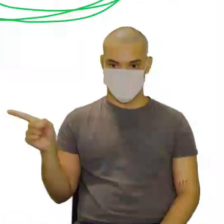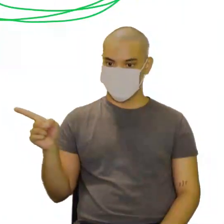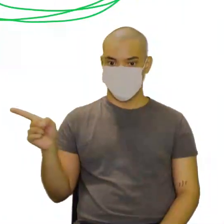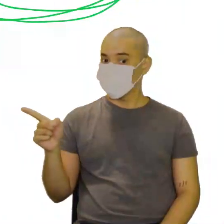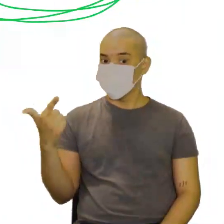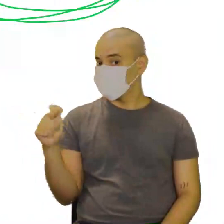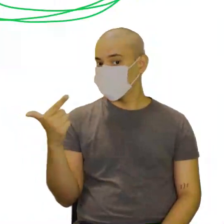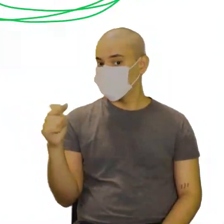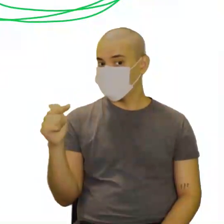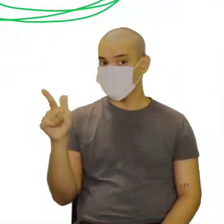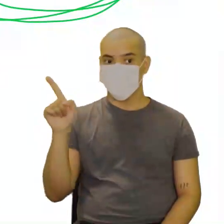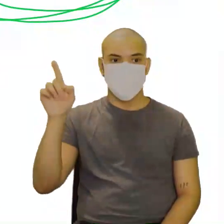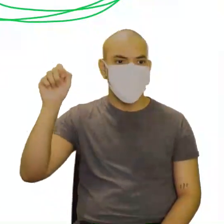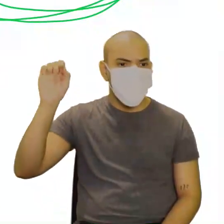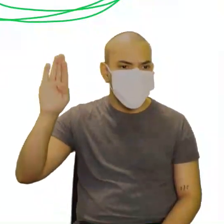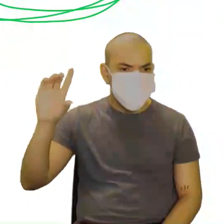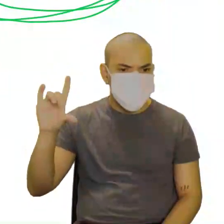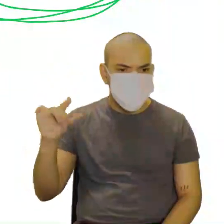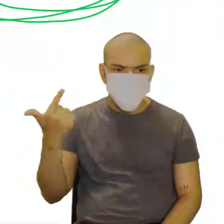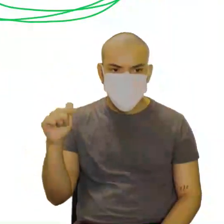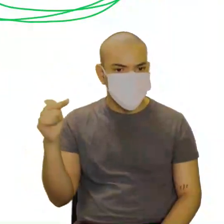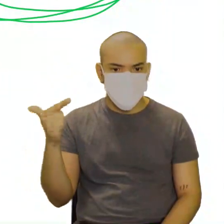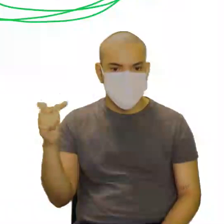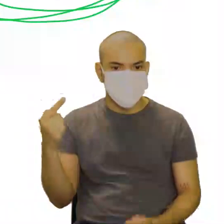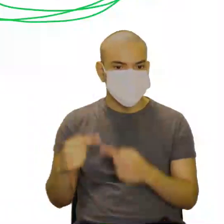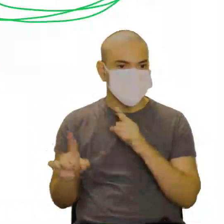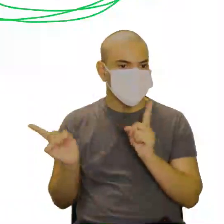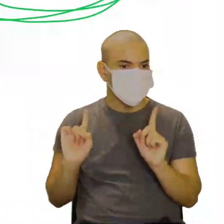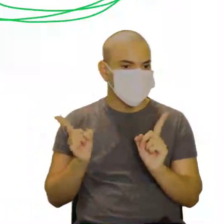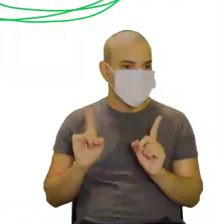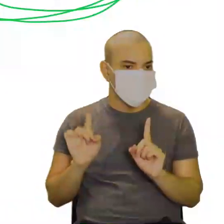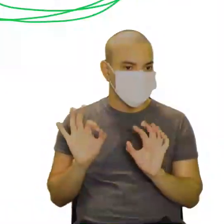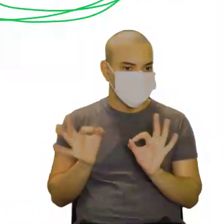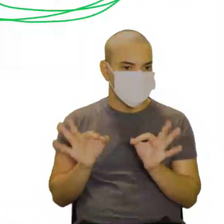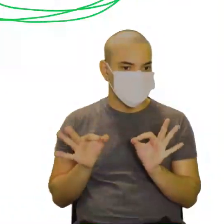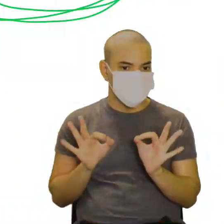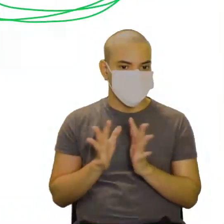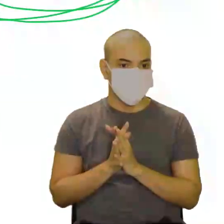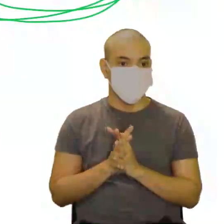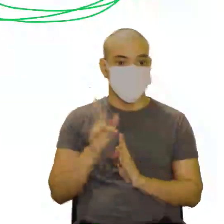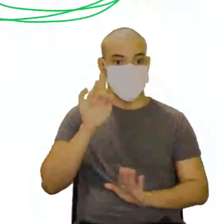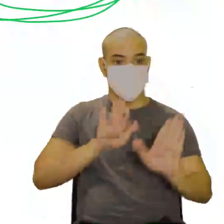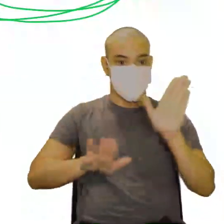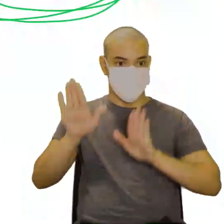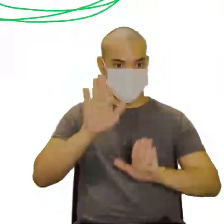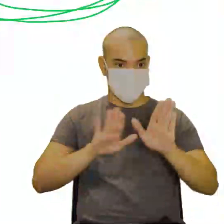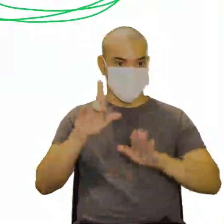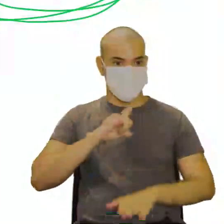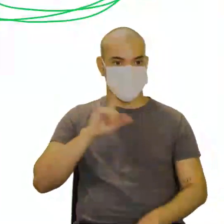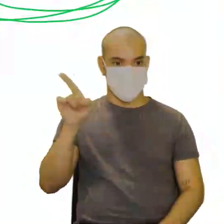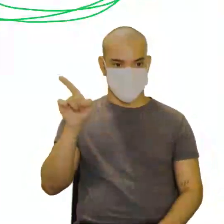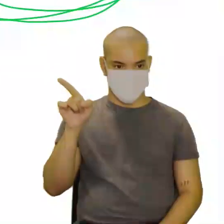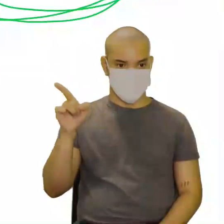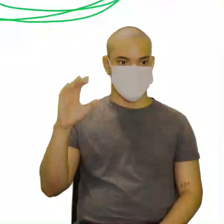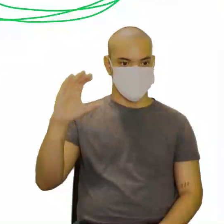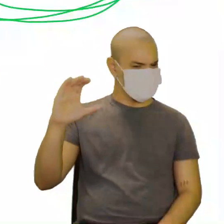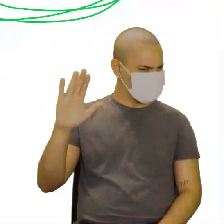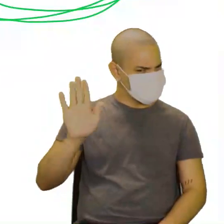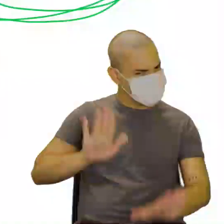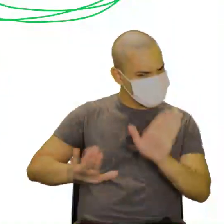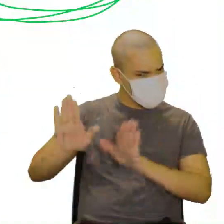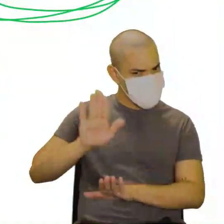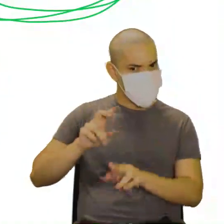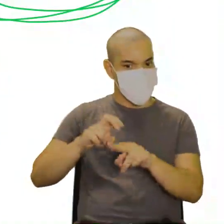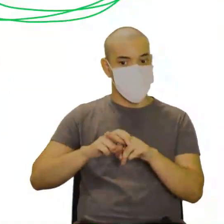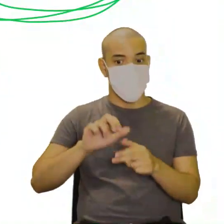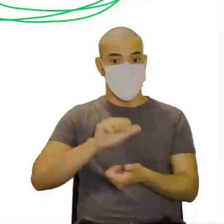não tem alternativa, tá? Você pode ver, ó, não tem alternativa aqui, ok? Cuidado aqui com a pegadinha. Então, aqui você faz a